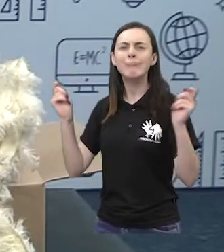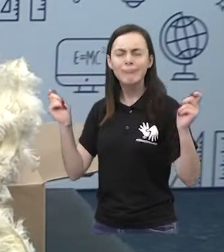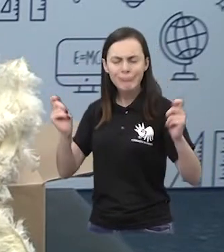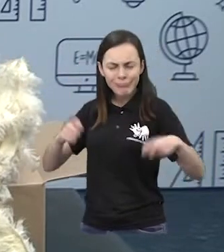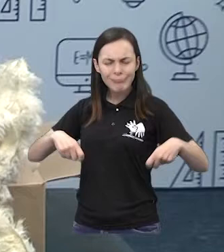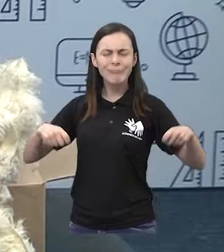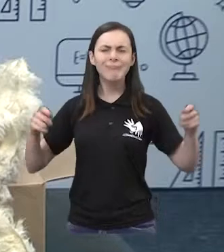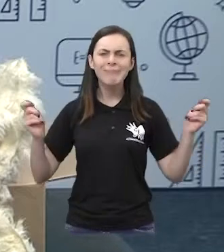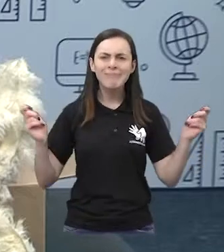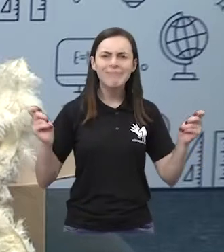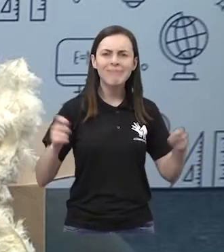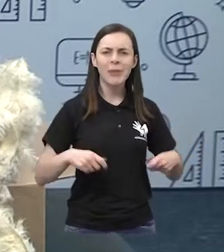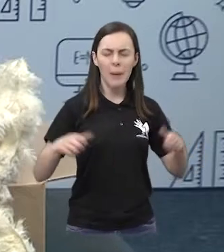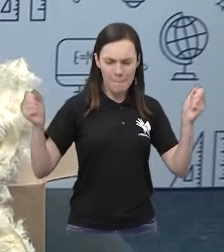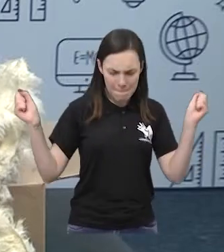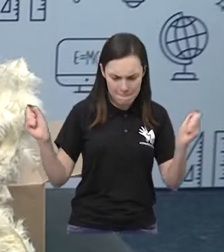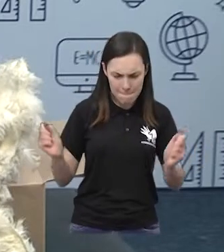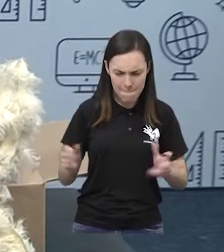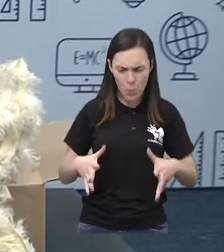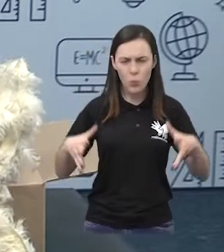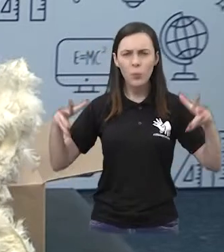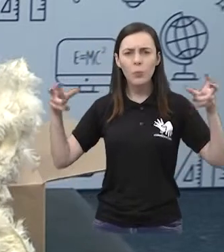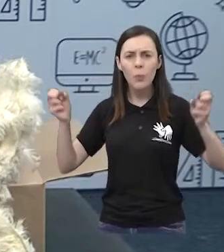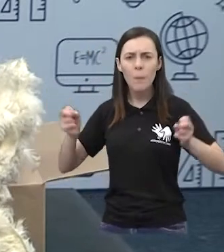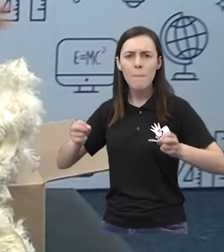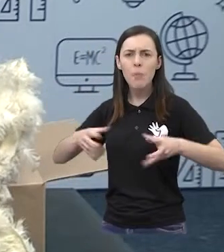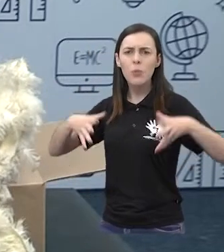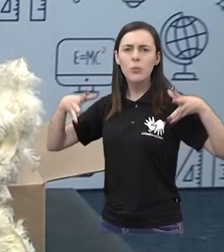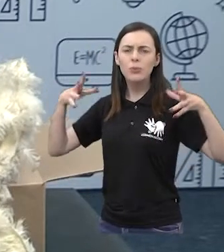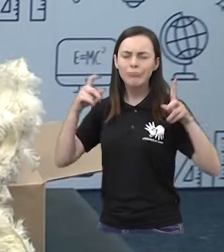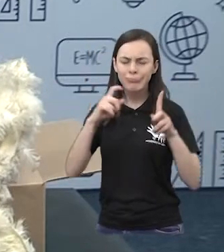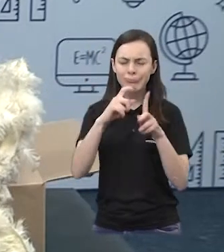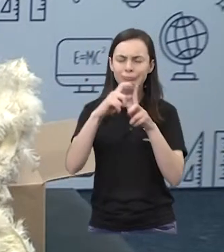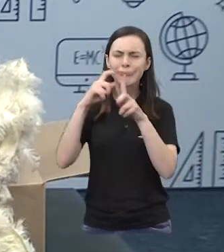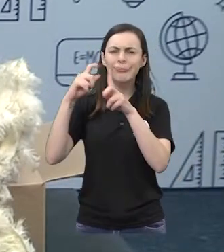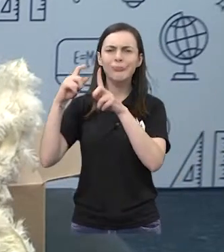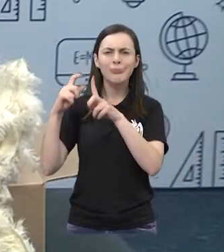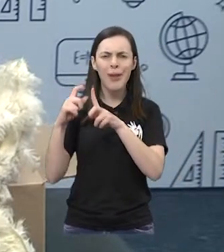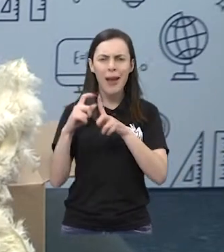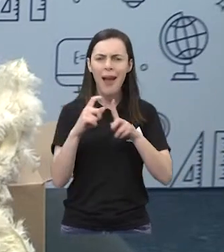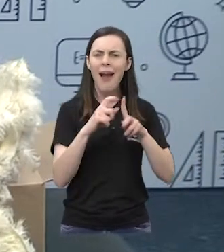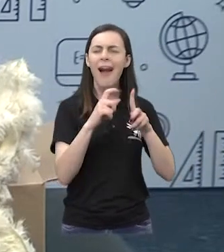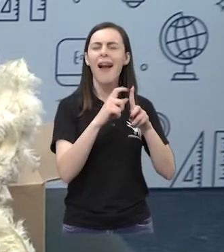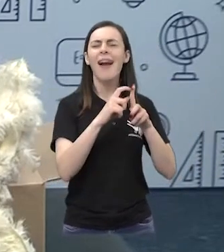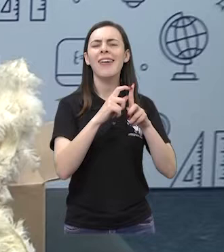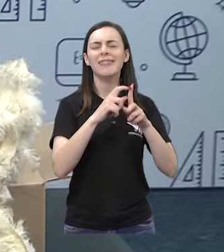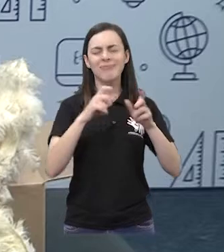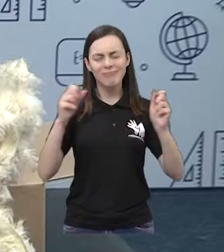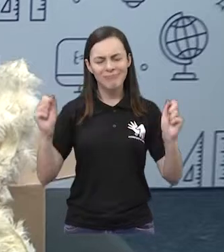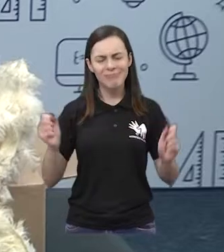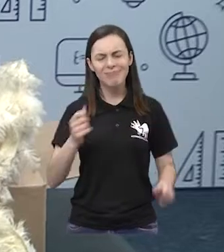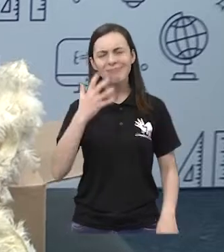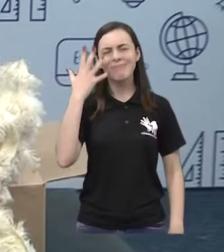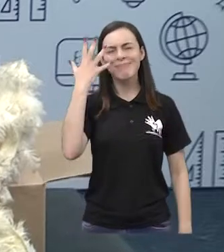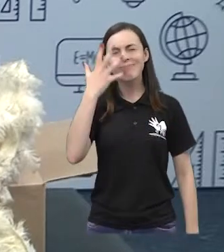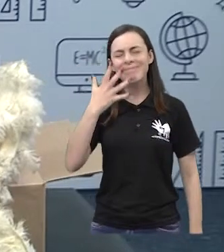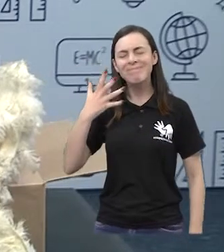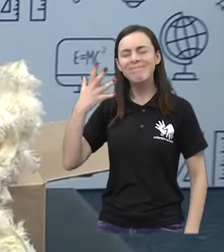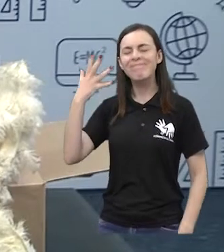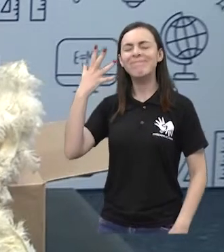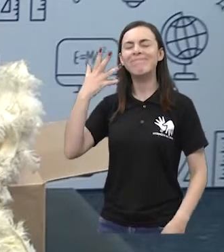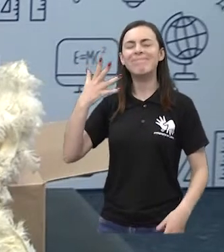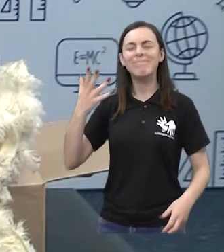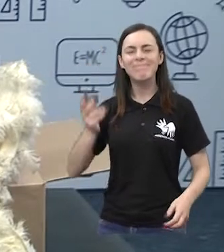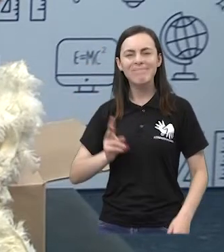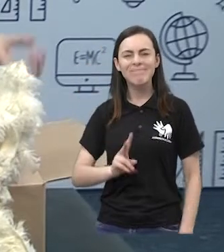digo sim sim salabim salabim bim bim e o encantamento não